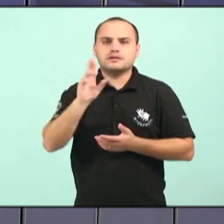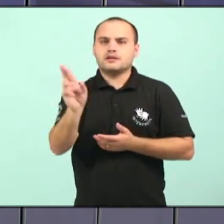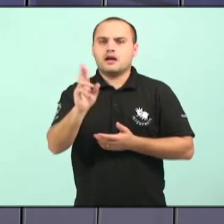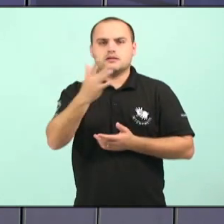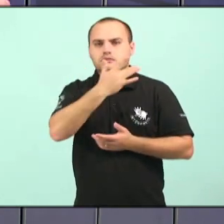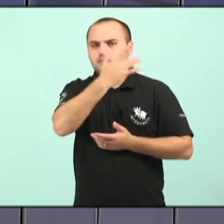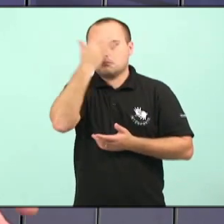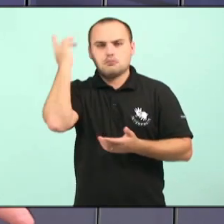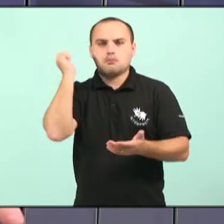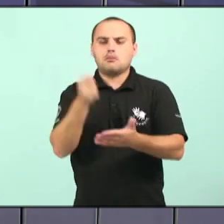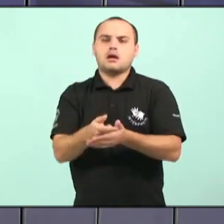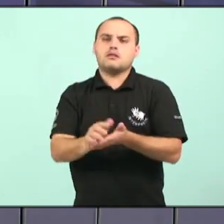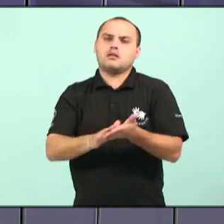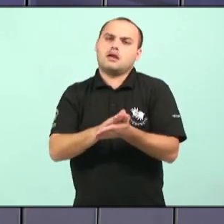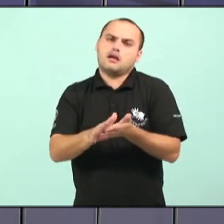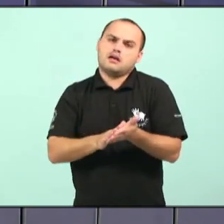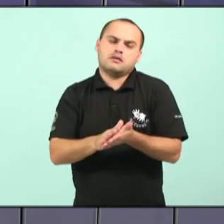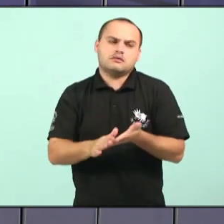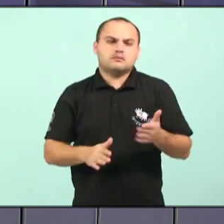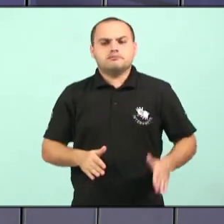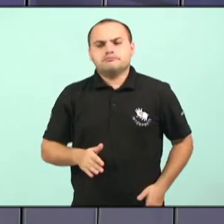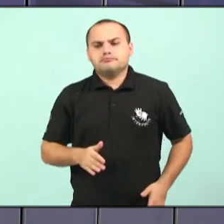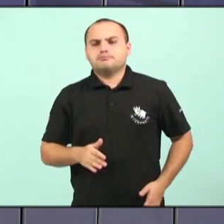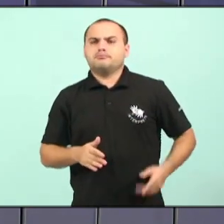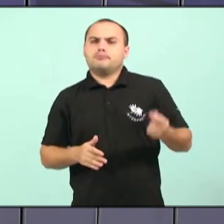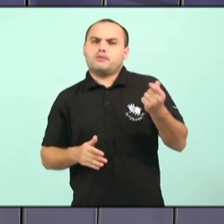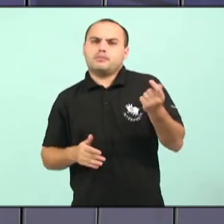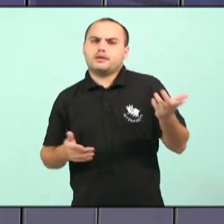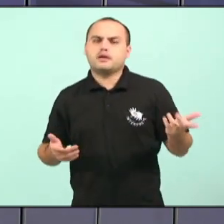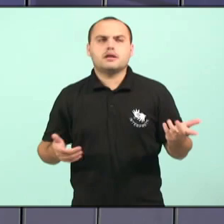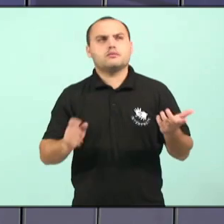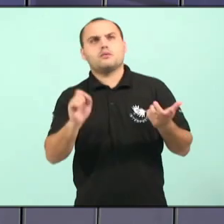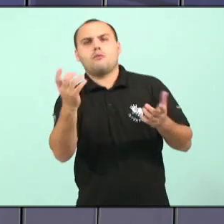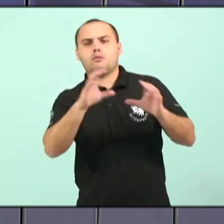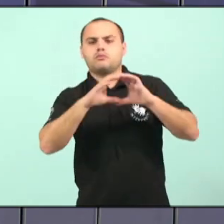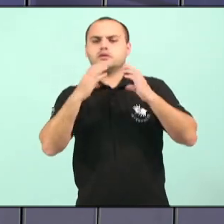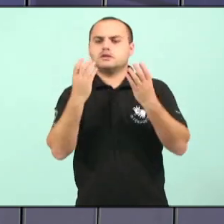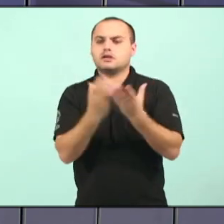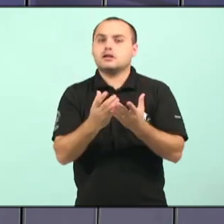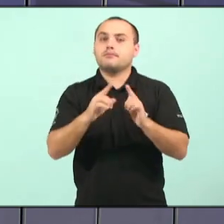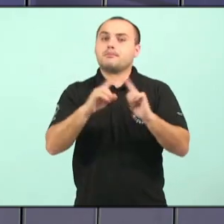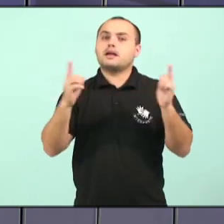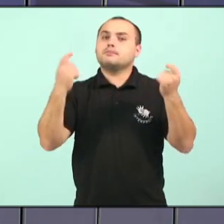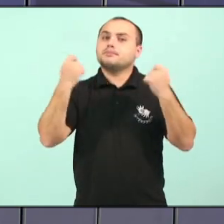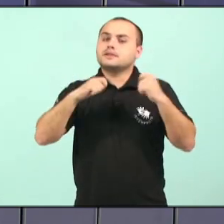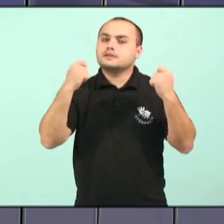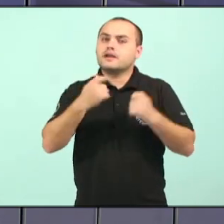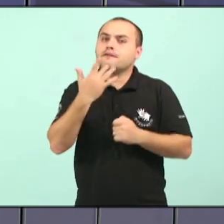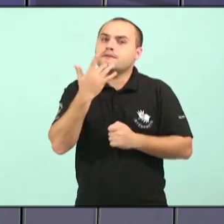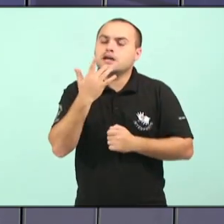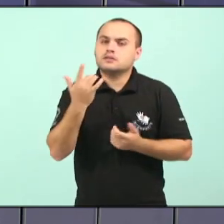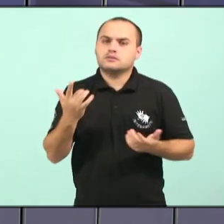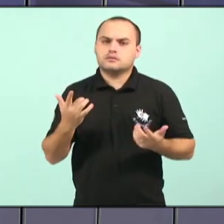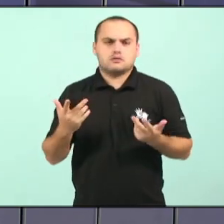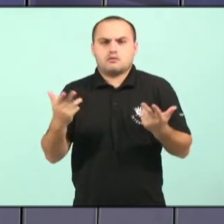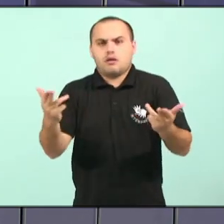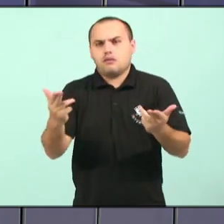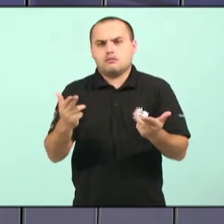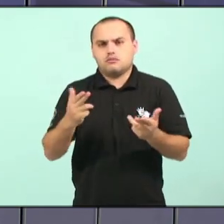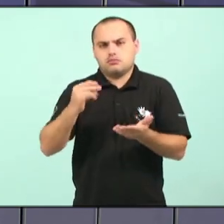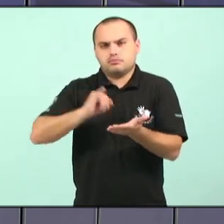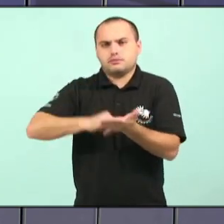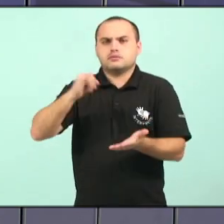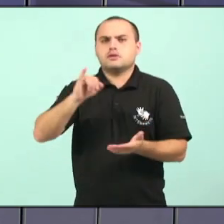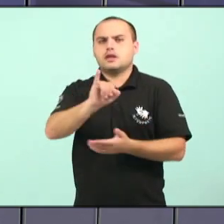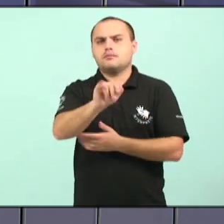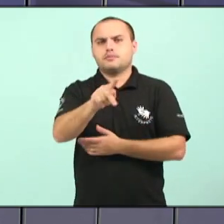seja por uma questão financeira de momento ou por uma questão de comodidade, mas nós precisamos facilitar, como qualquer imposto, como o IPTU, que é